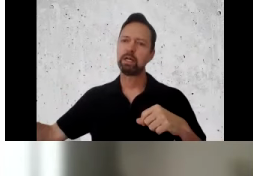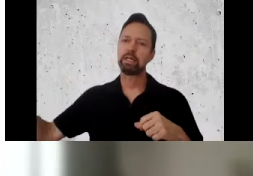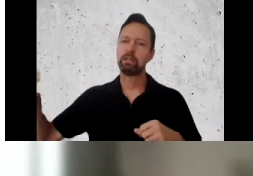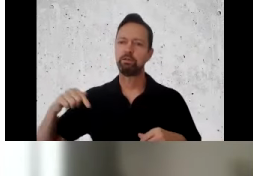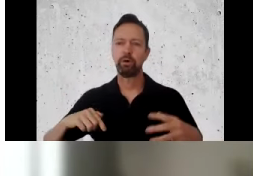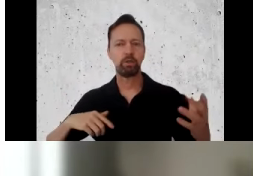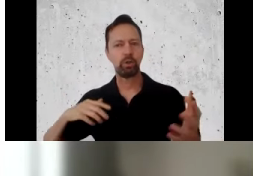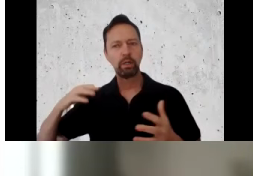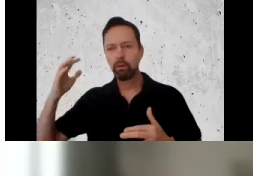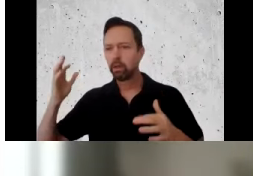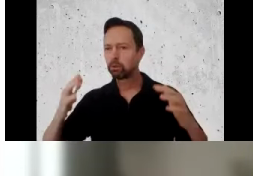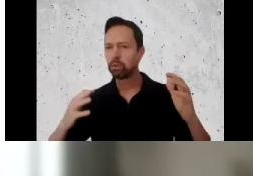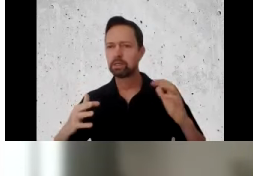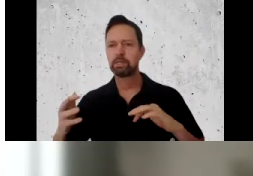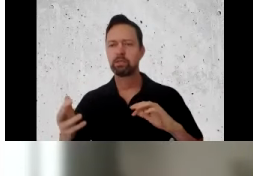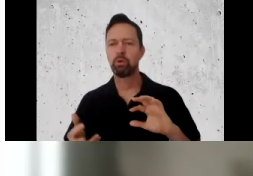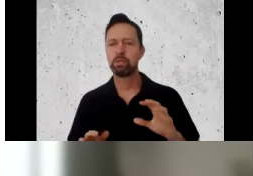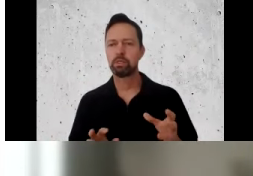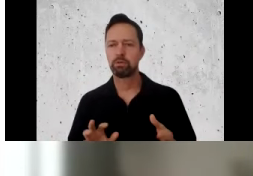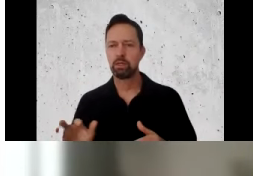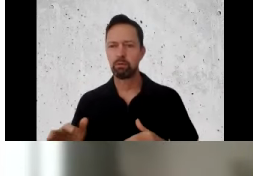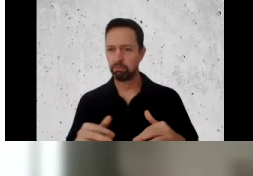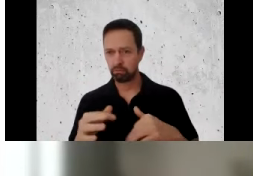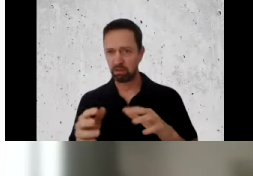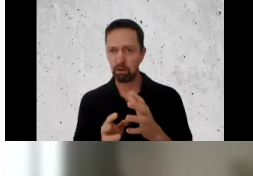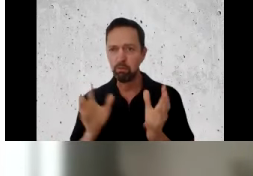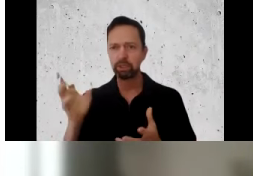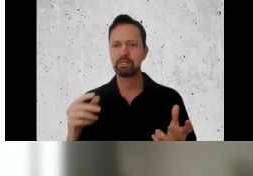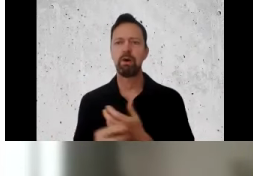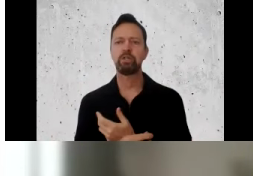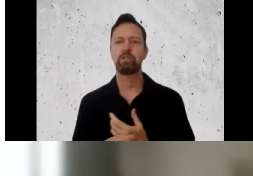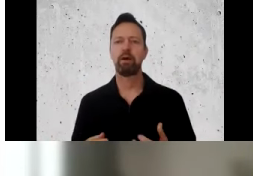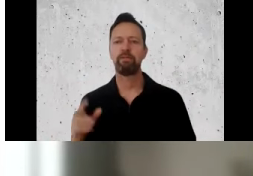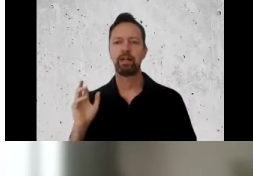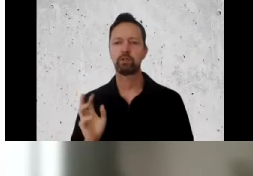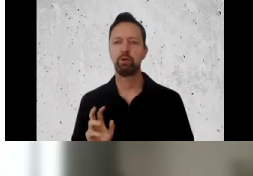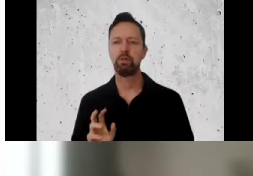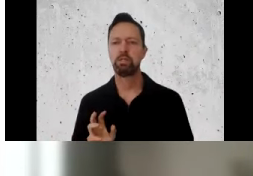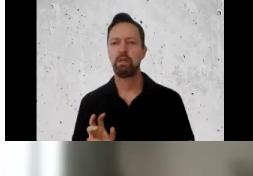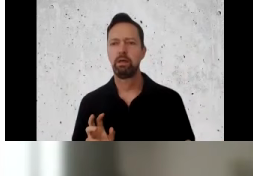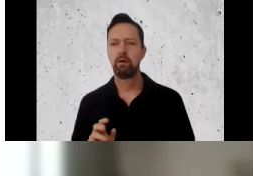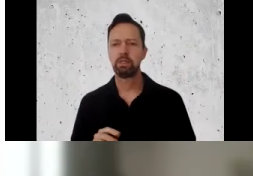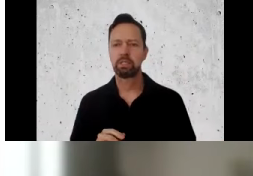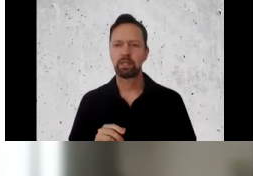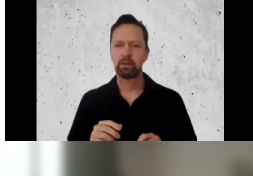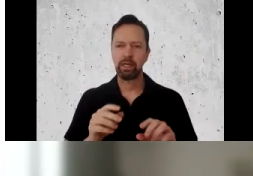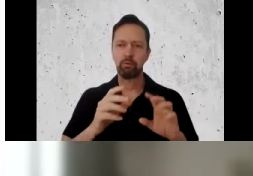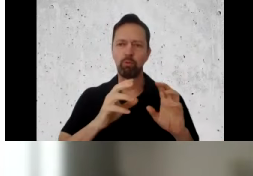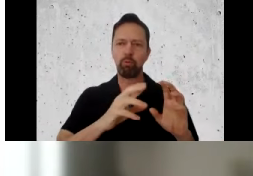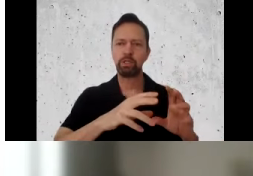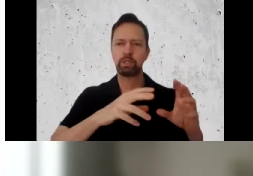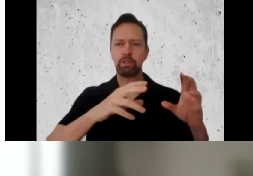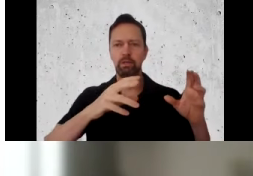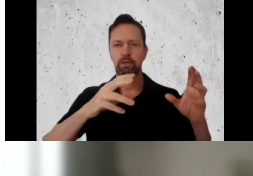é contratada de fora de outra. Então, todas essas coisas estão sendo, dão muitas margens para variações. Você está tendo